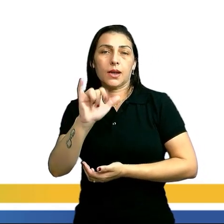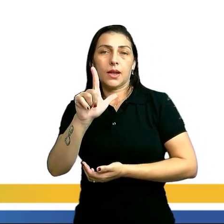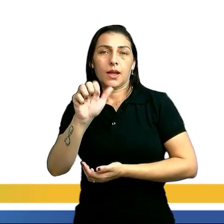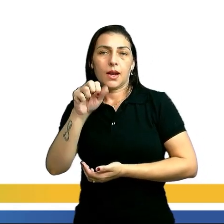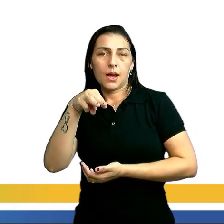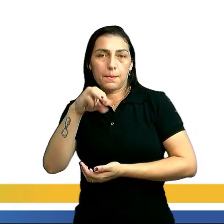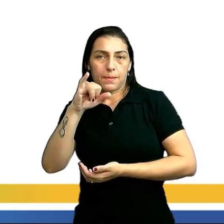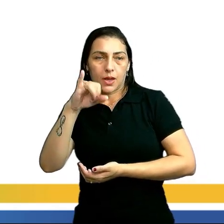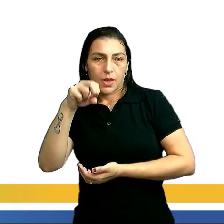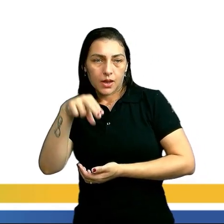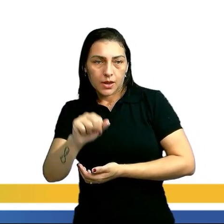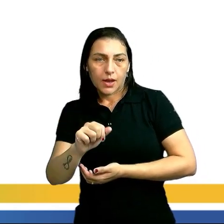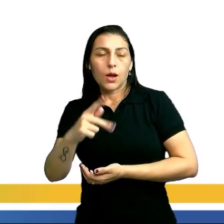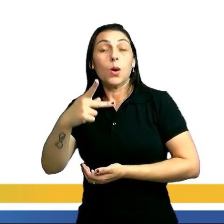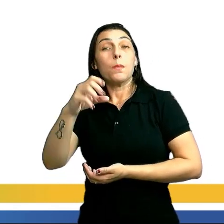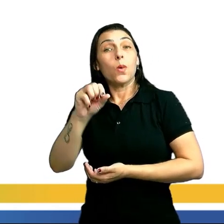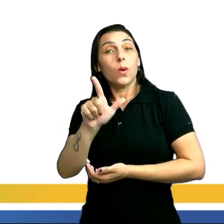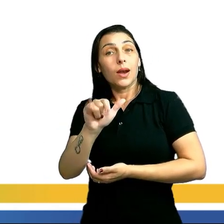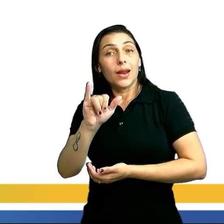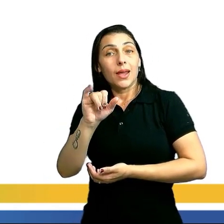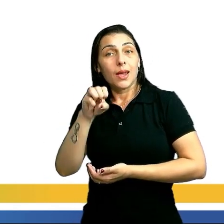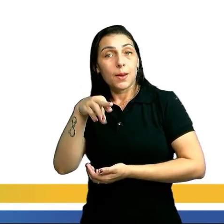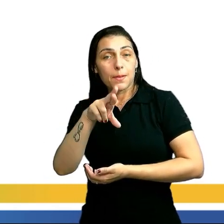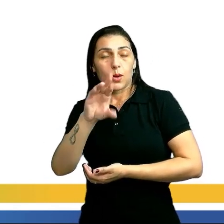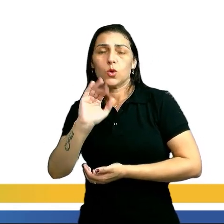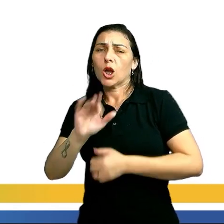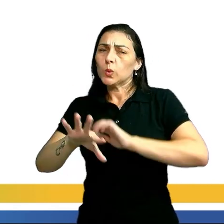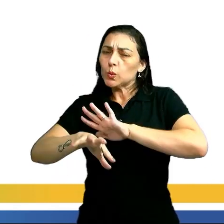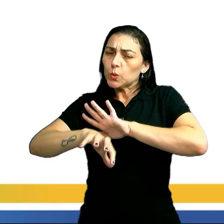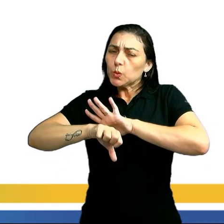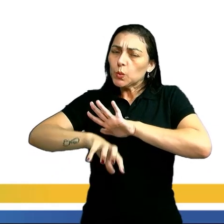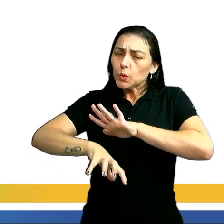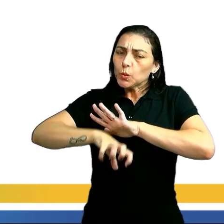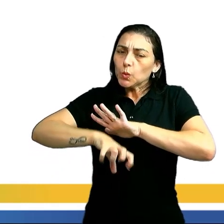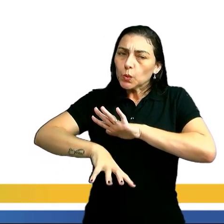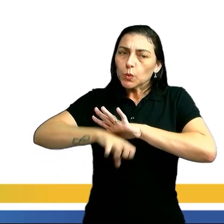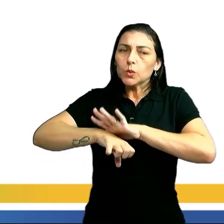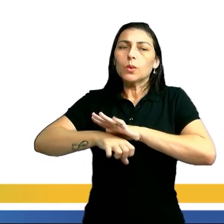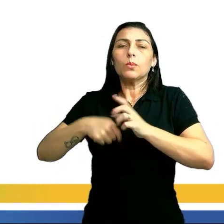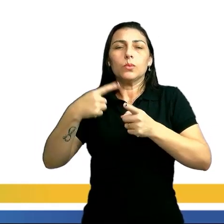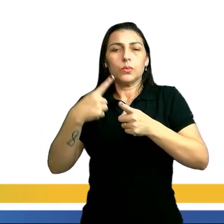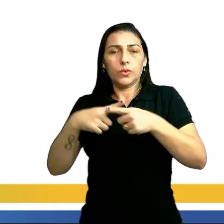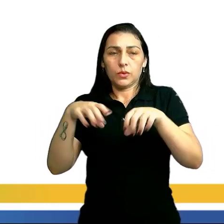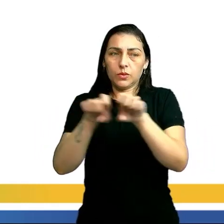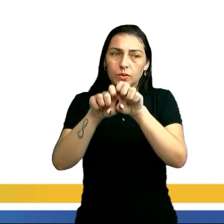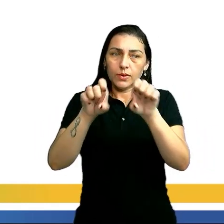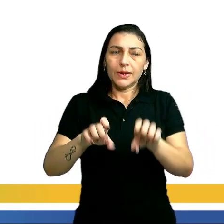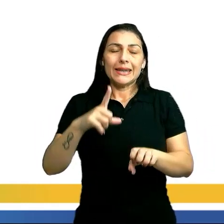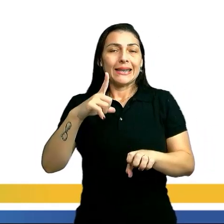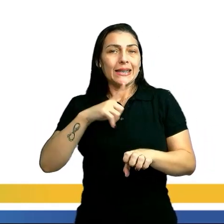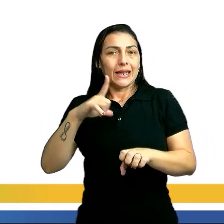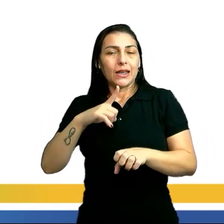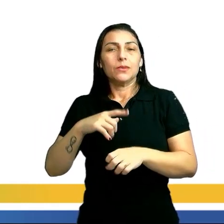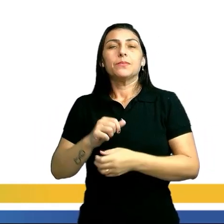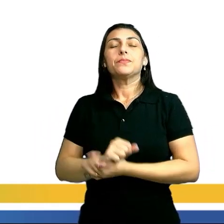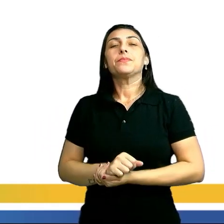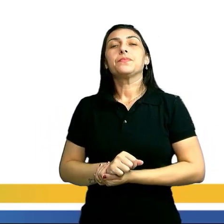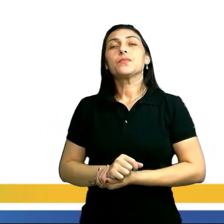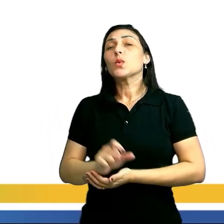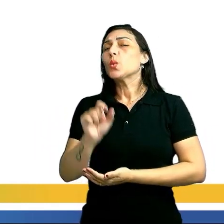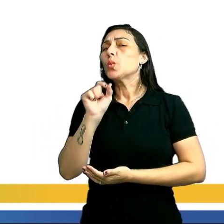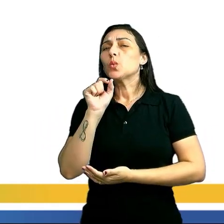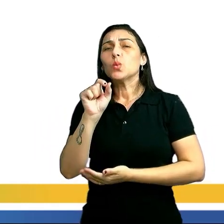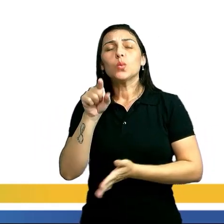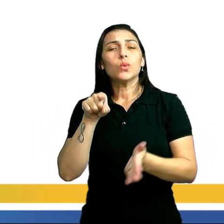poliacrilamida é um polímero superabsorvente. Isso daí já foi falado, tá? Pois sua estrutura possui. Então, o que